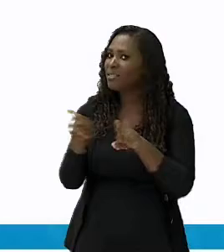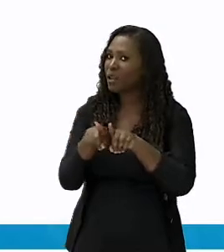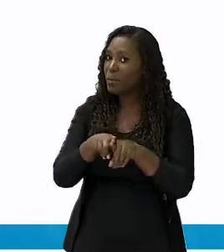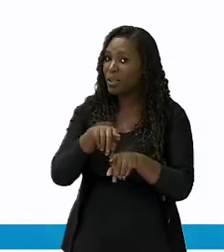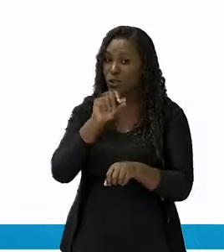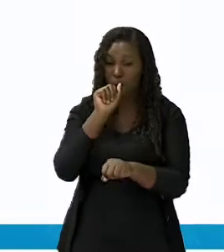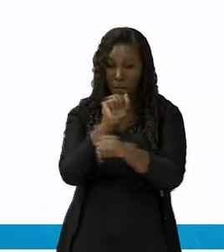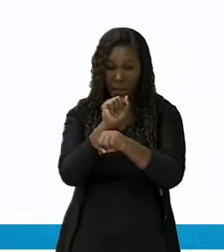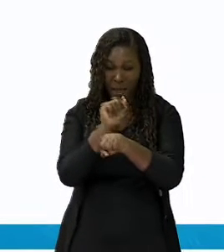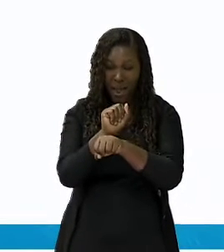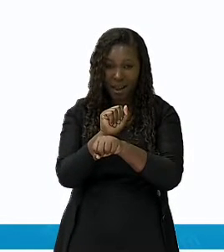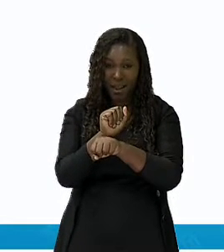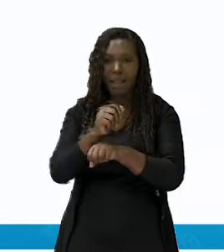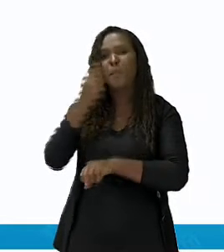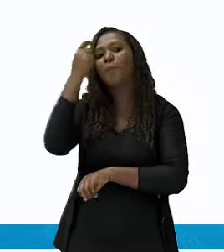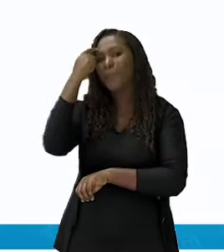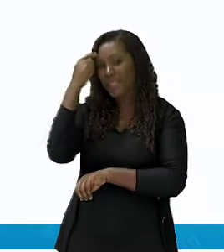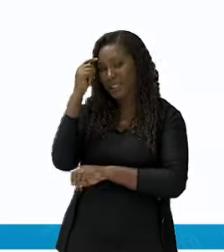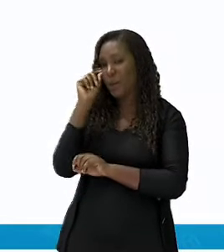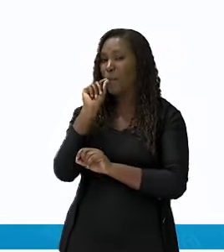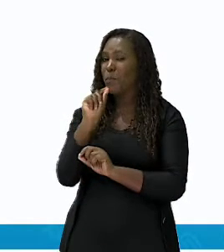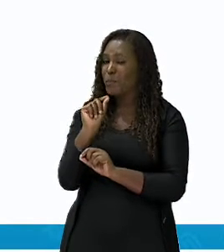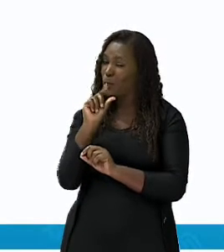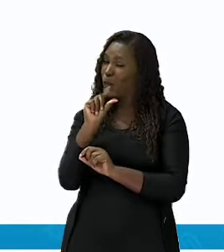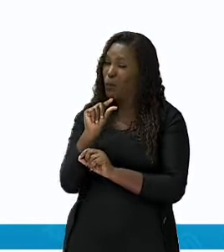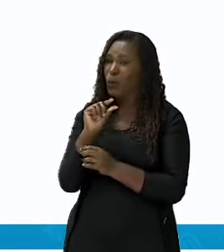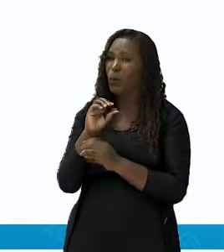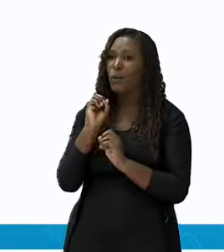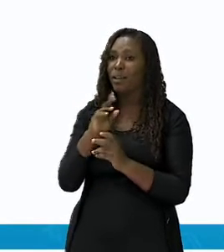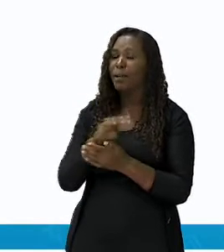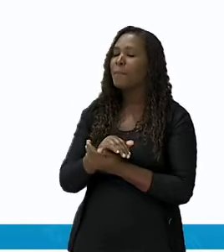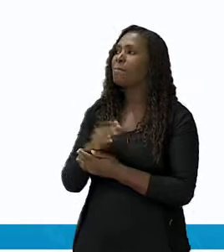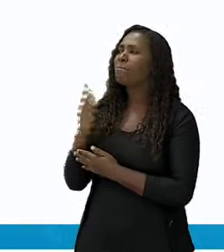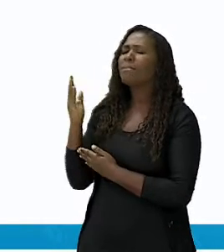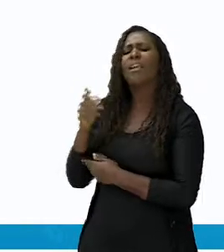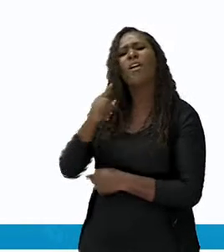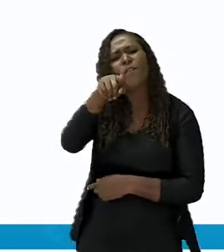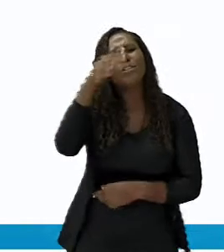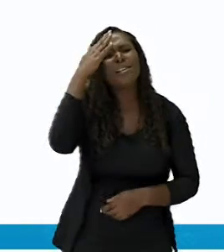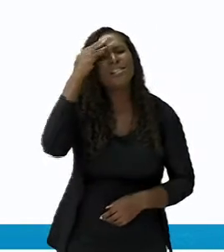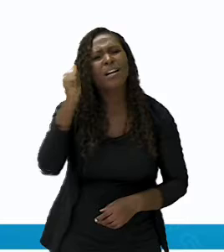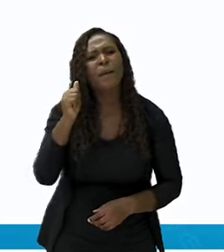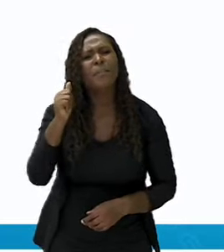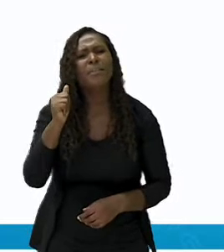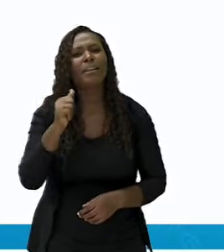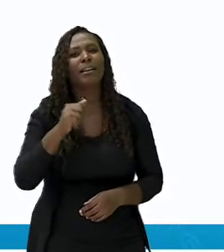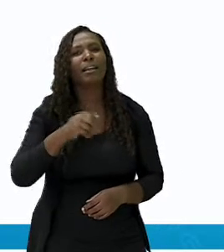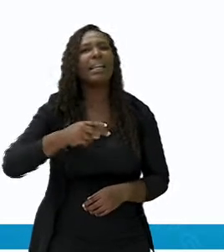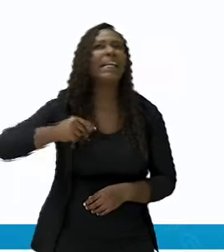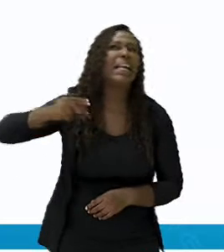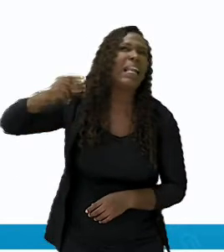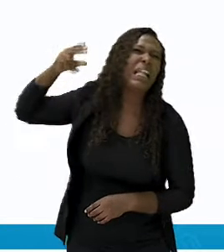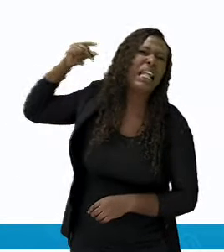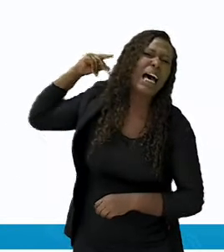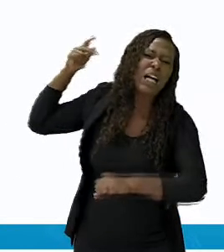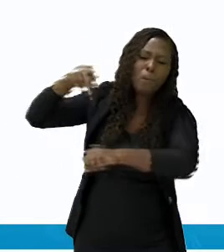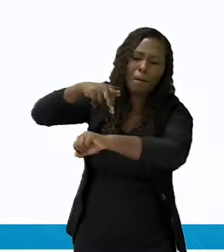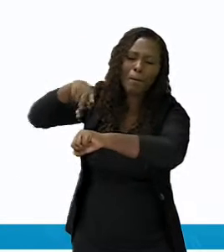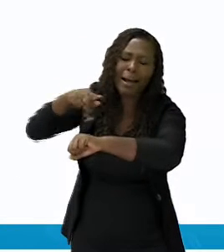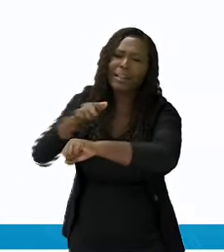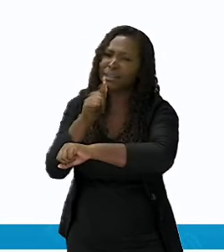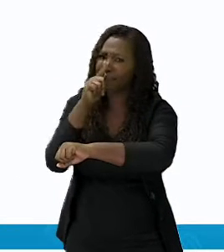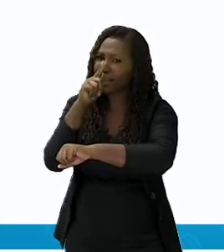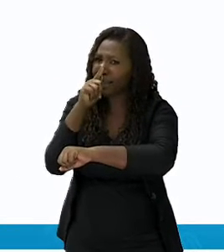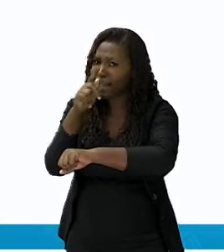Você sabia que foram os gregos os primeiros a preocupar-se com o estudo das cores? Isso lá na antiga Grécia, no início